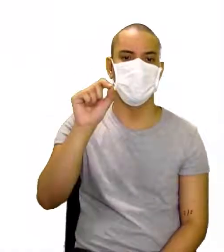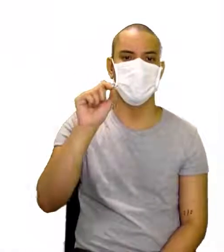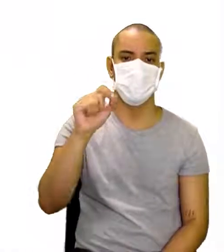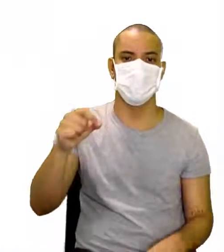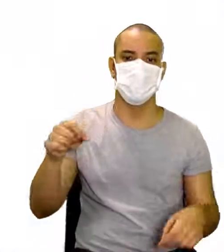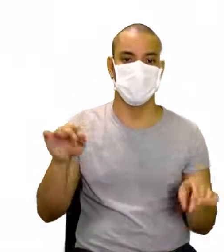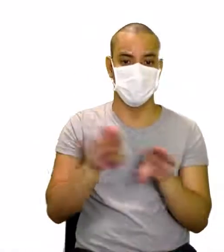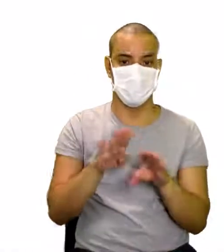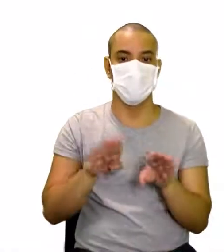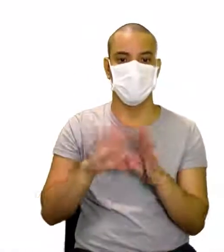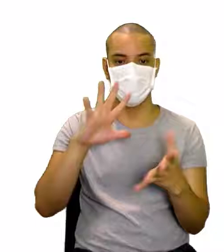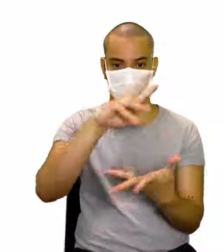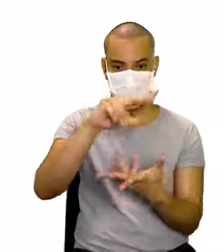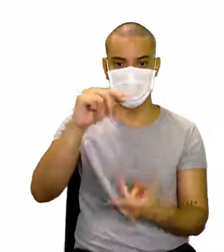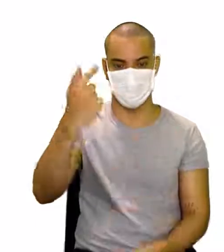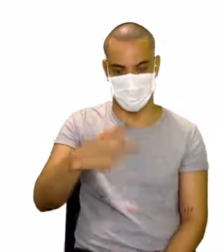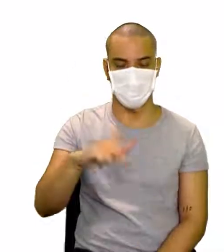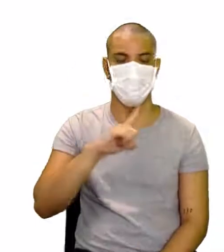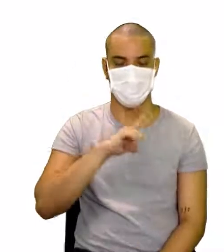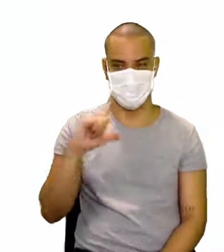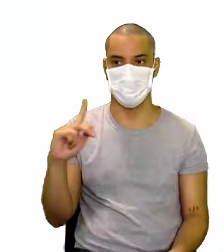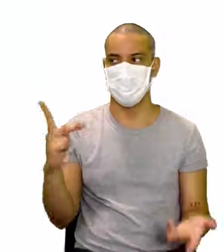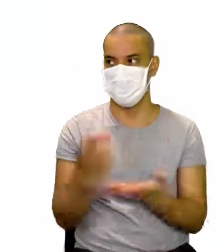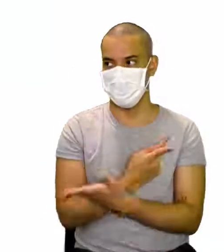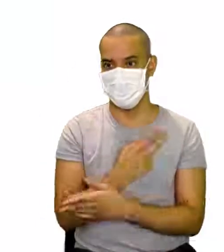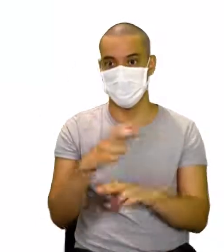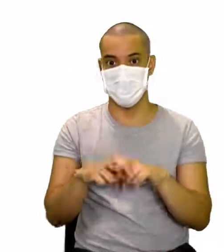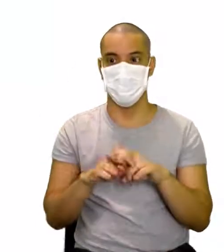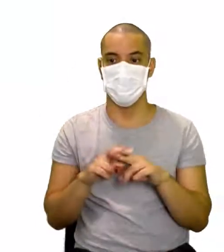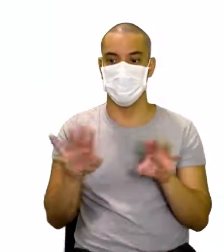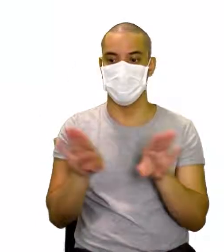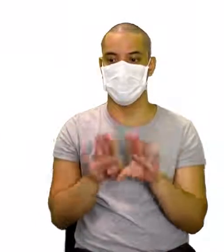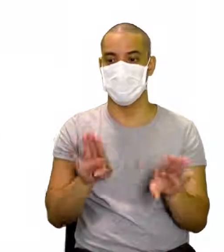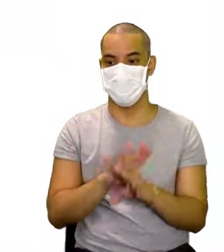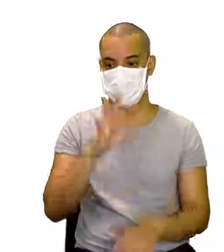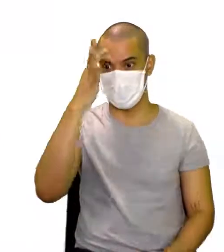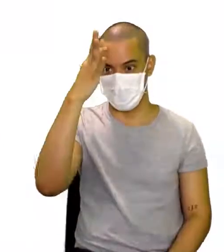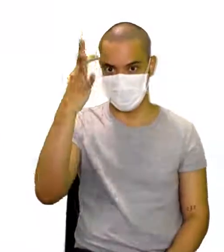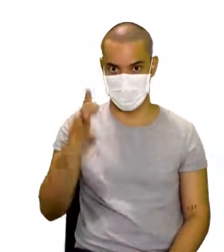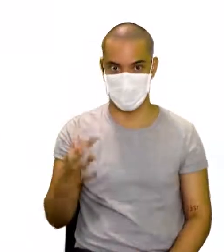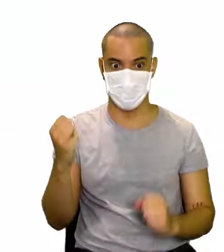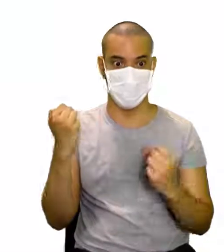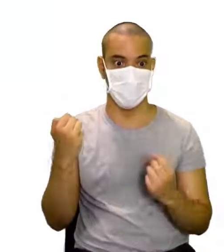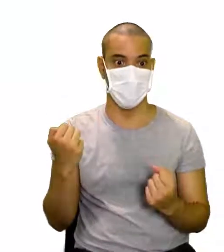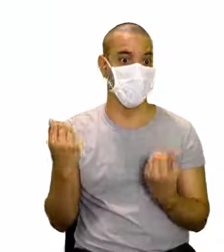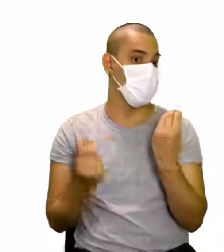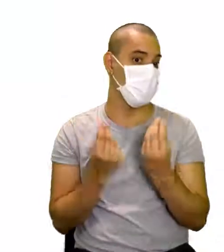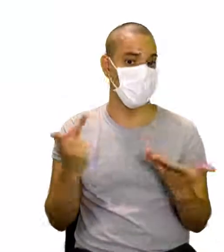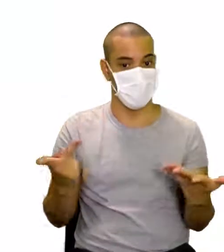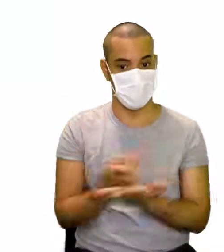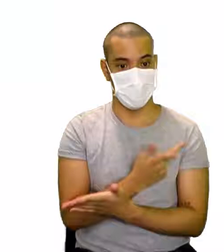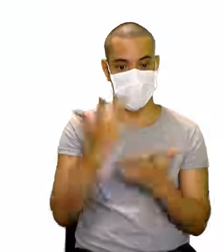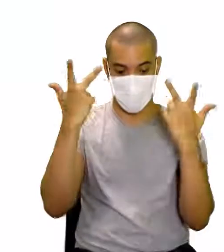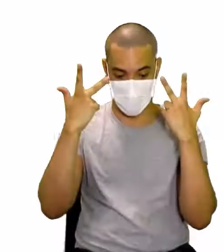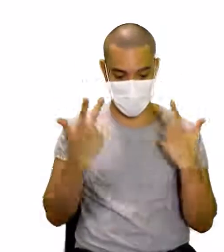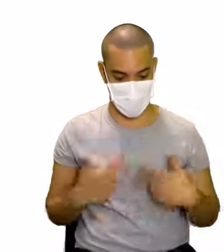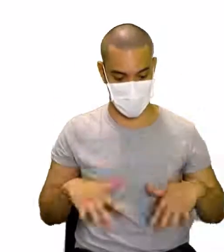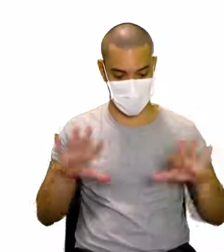tem magnetismo aí terrestre, ok? E também compreender a natureza do magnetismo e